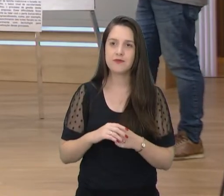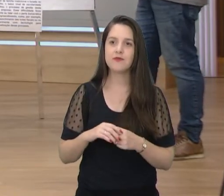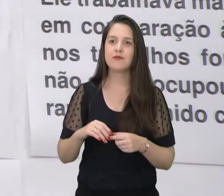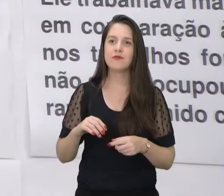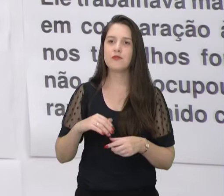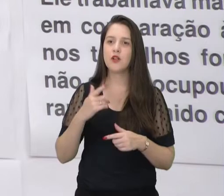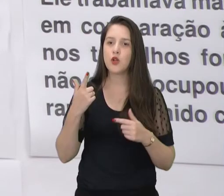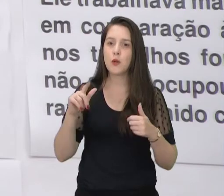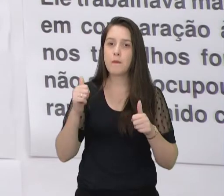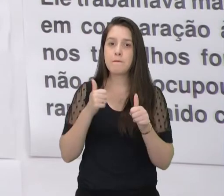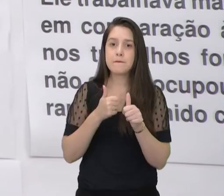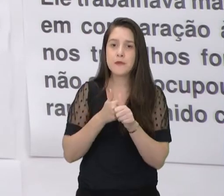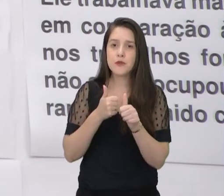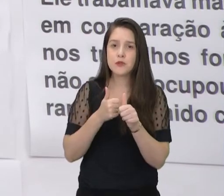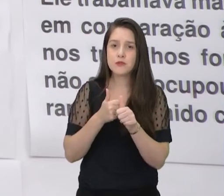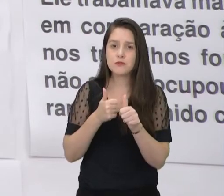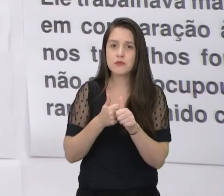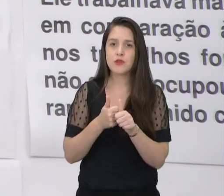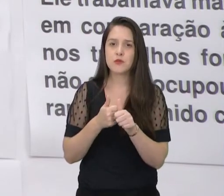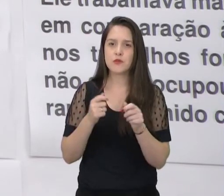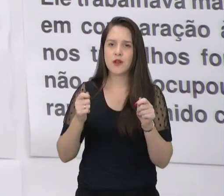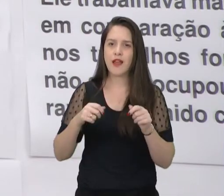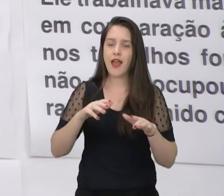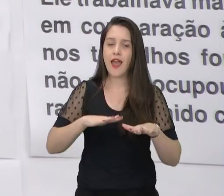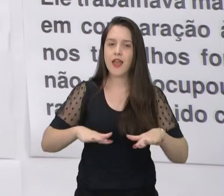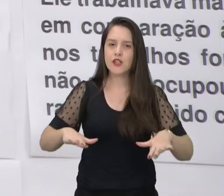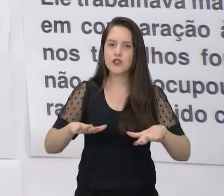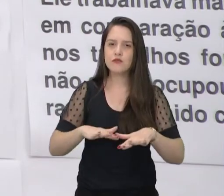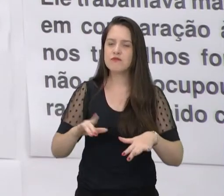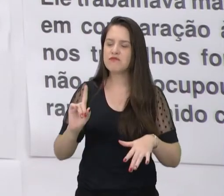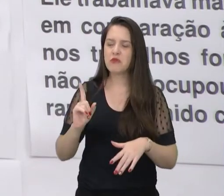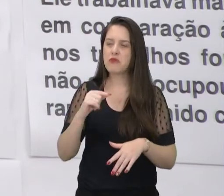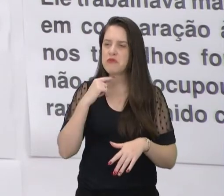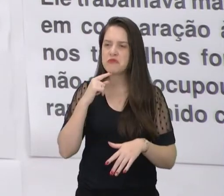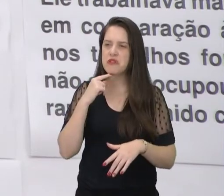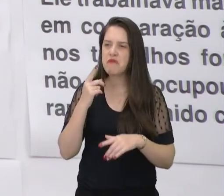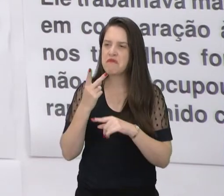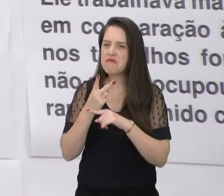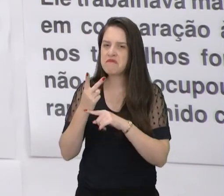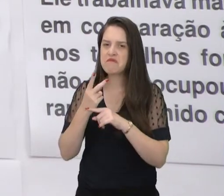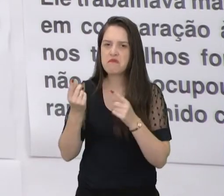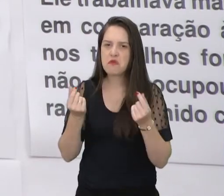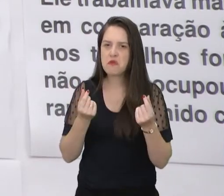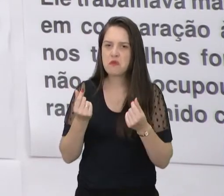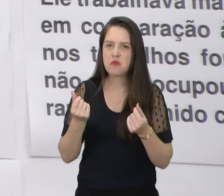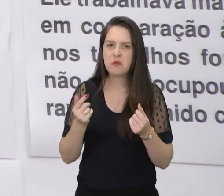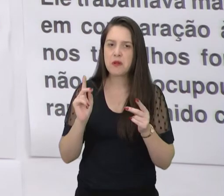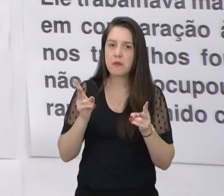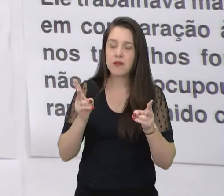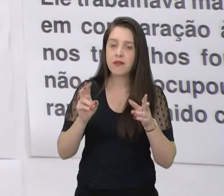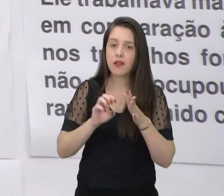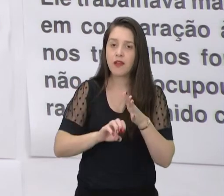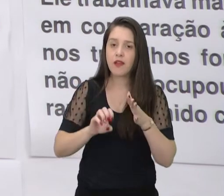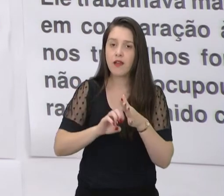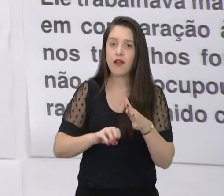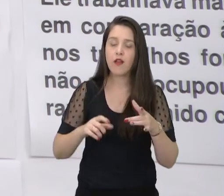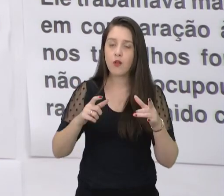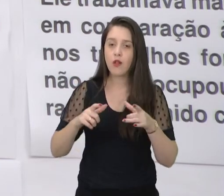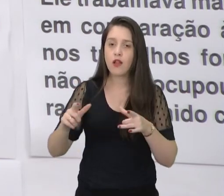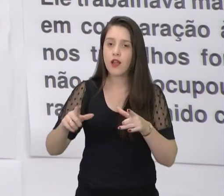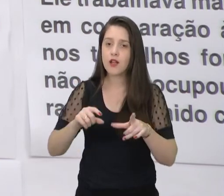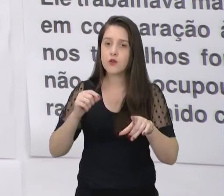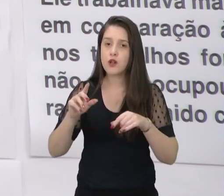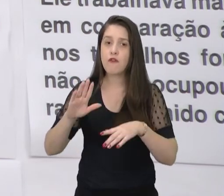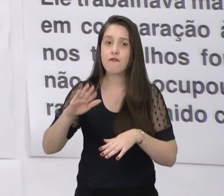muito próximo ao de outros concorrentes disponíveis na região. Não verificou o custo que tinha para manter a empresa e que o local escolhido estava fora do